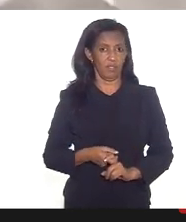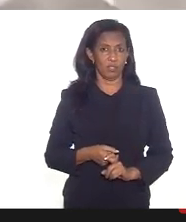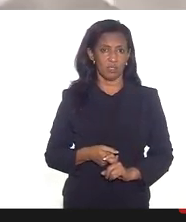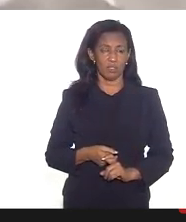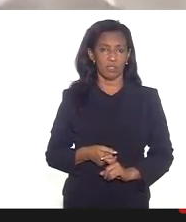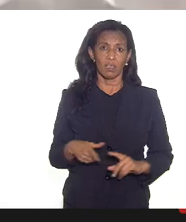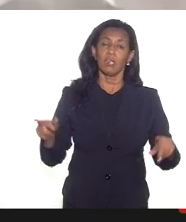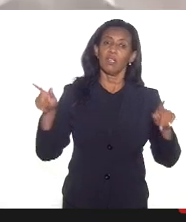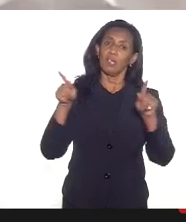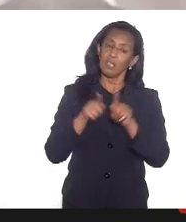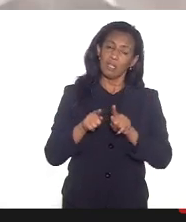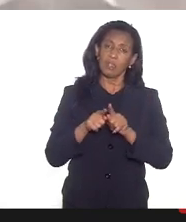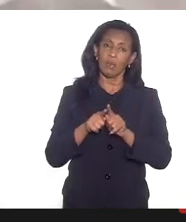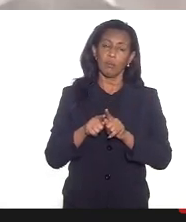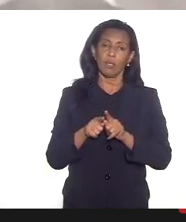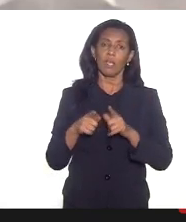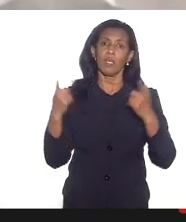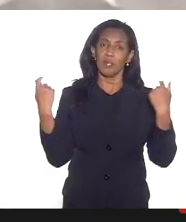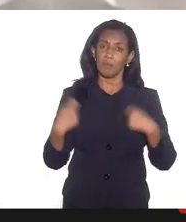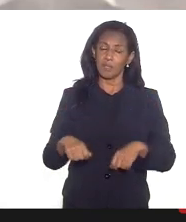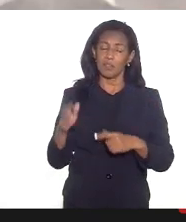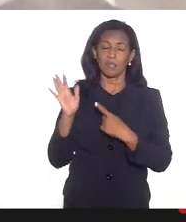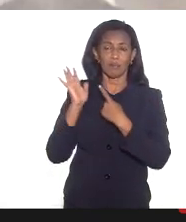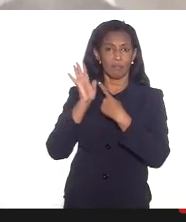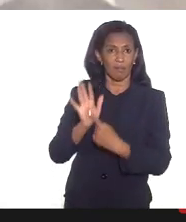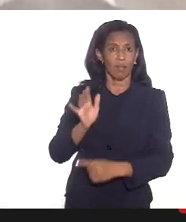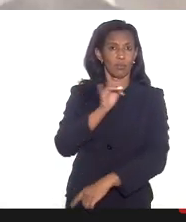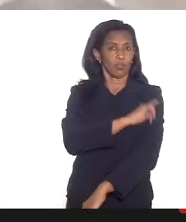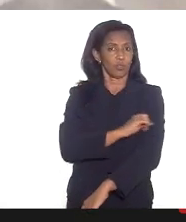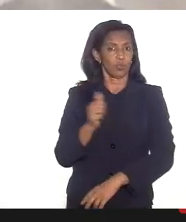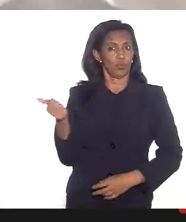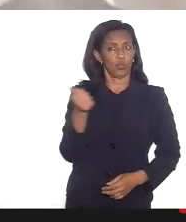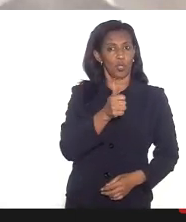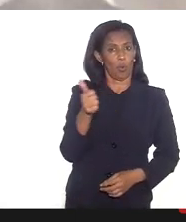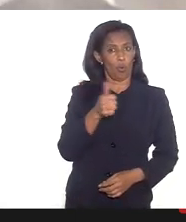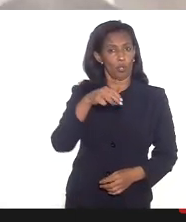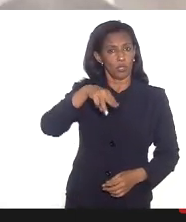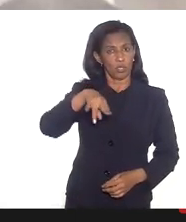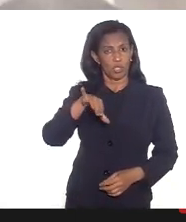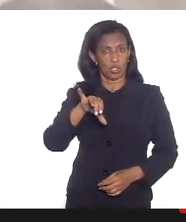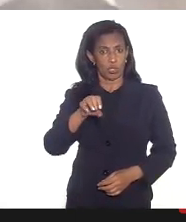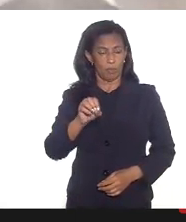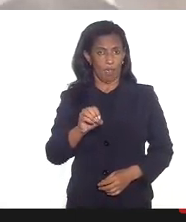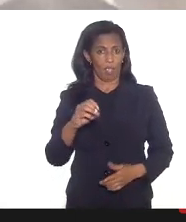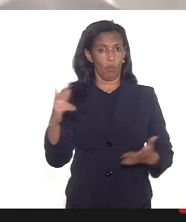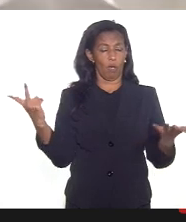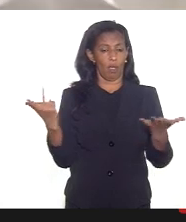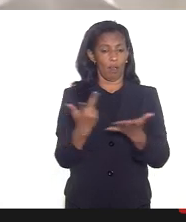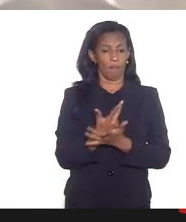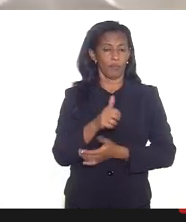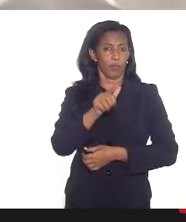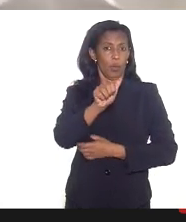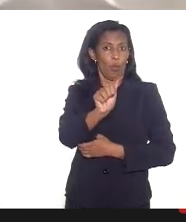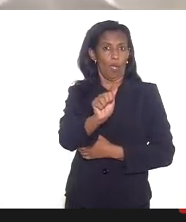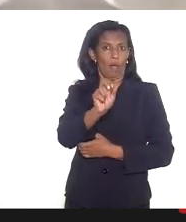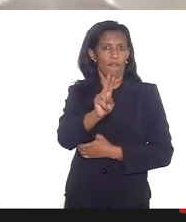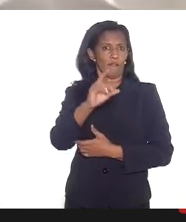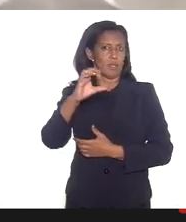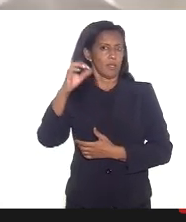e também ao fato que precisa ser registrado no Rio de Janeiro no dia onze de Maio um acidente vascular cerebral